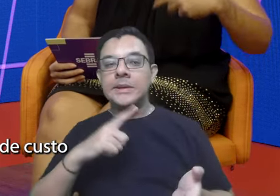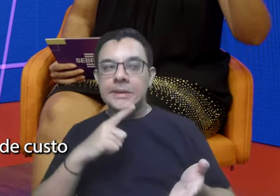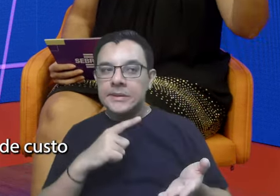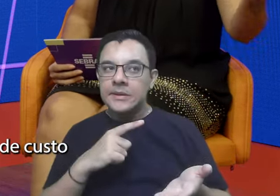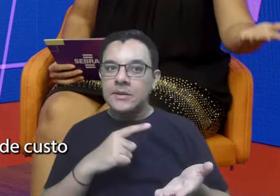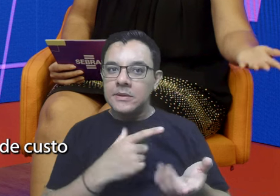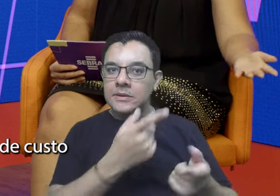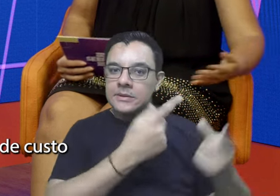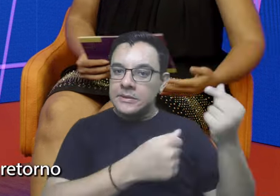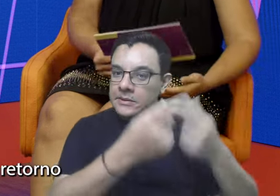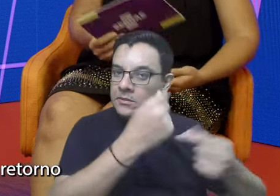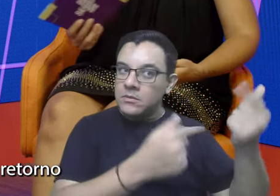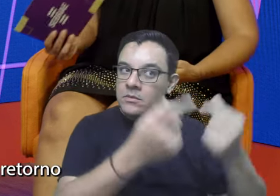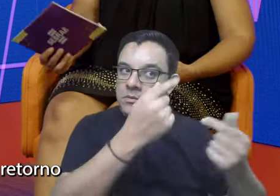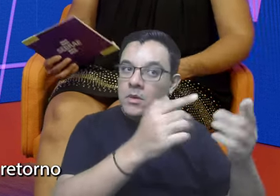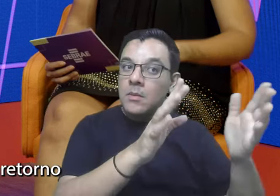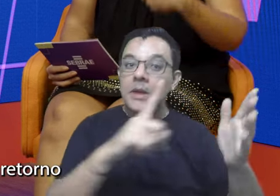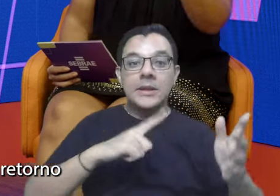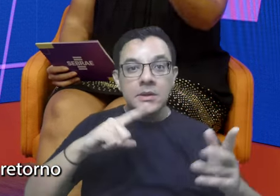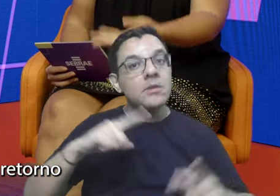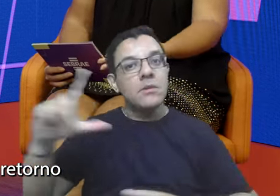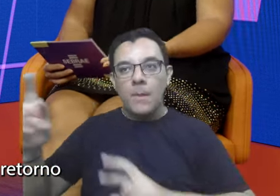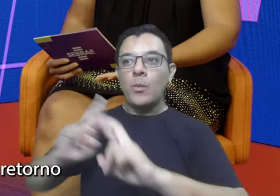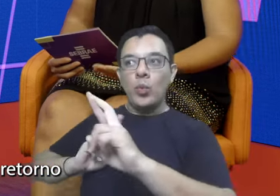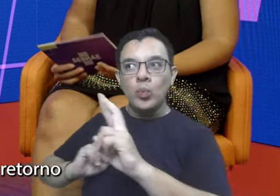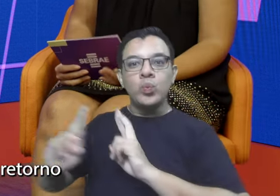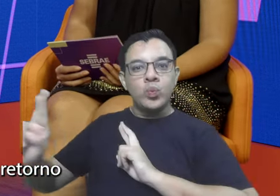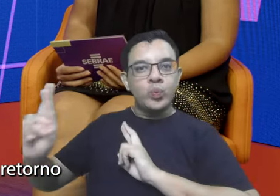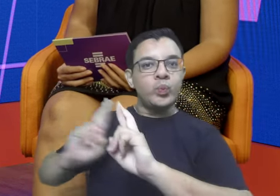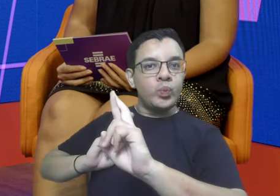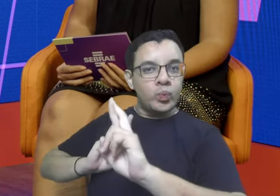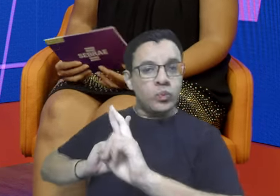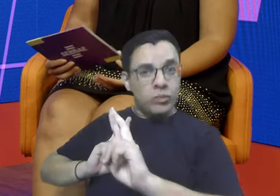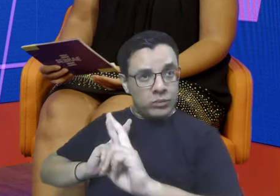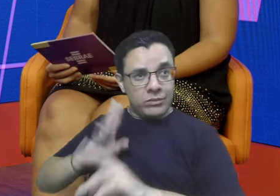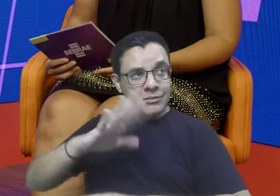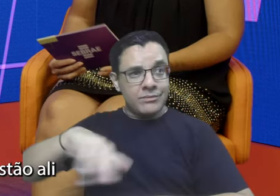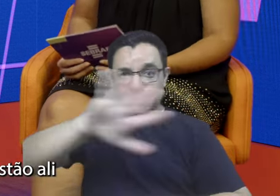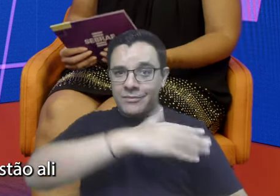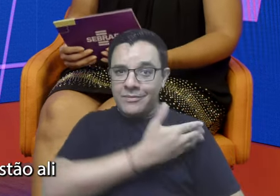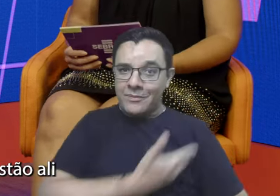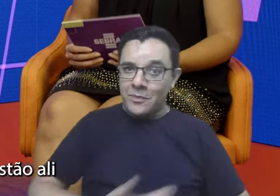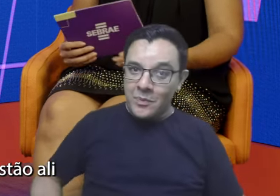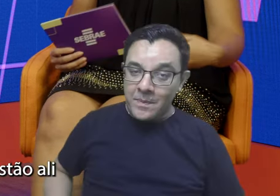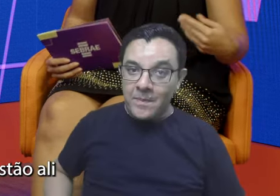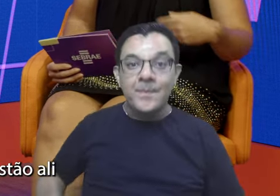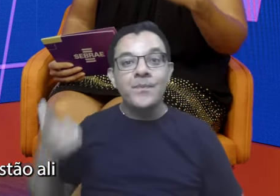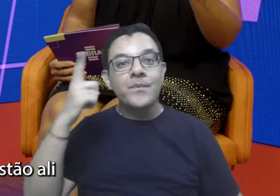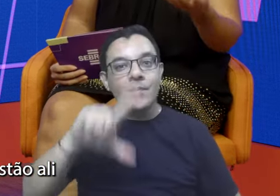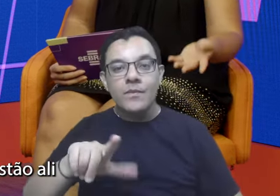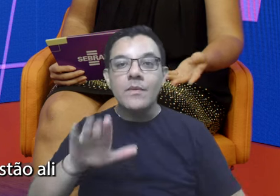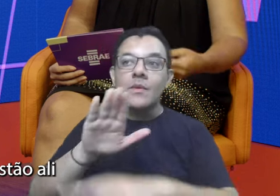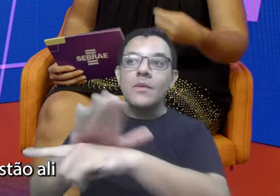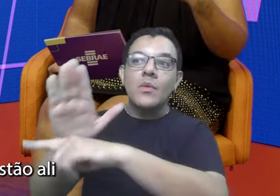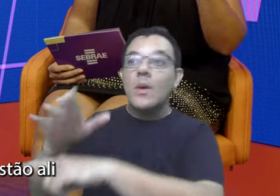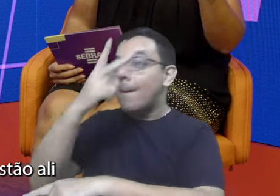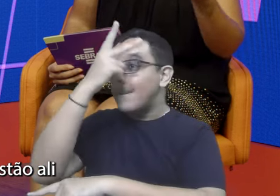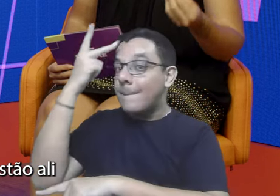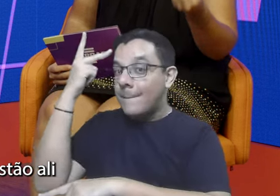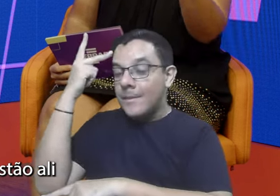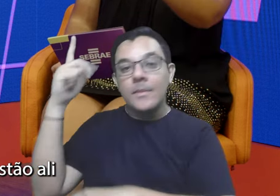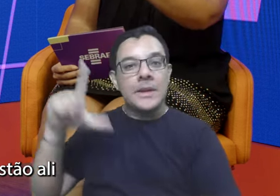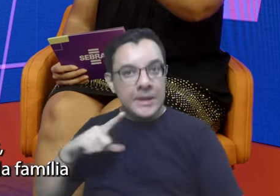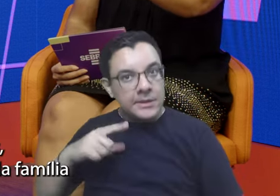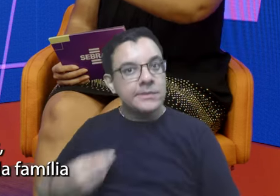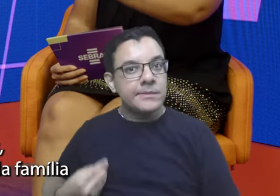de custo para essa formação Mas o que eu tenho também de retorno pro pro estado se eu conseguir formar pessoas que